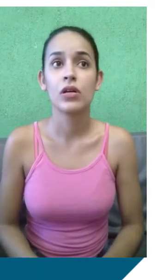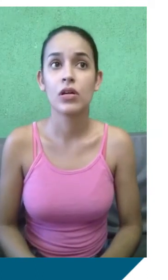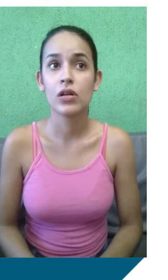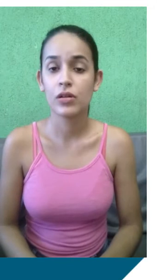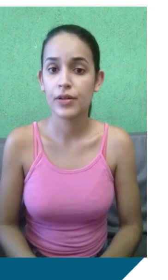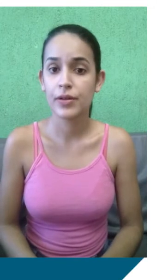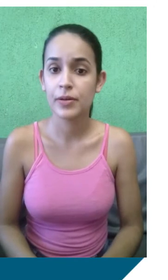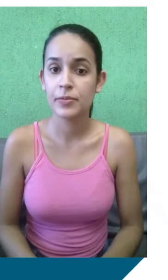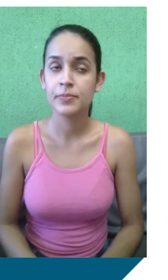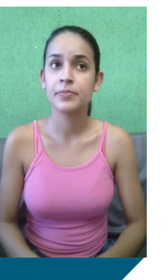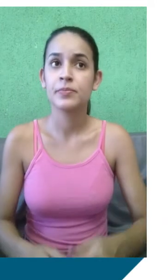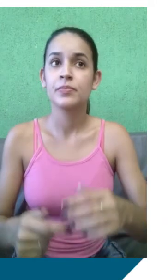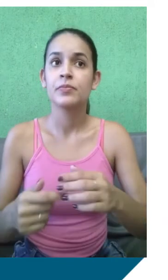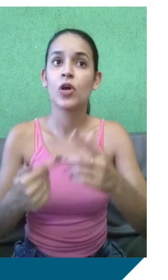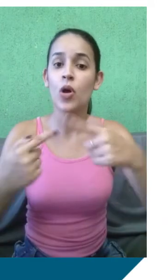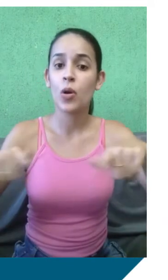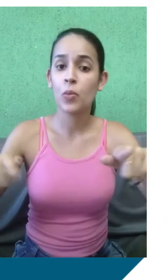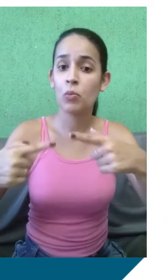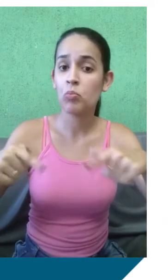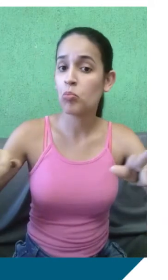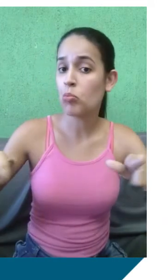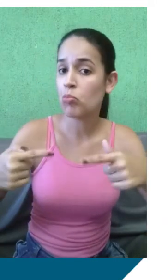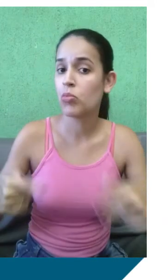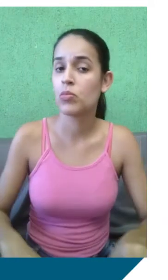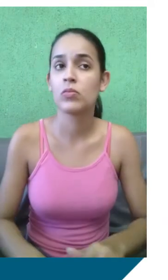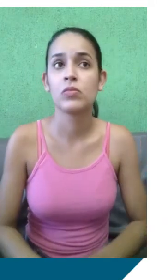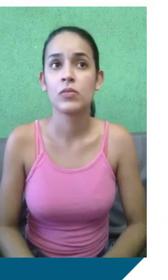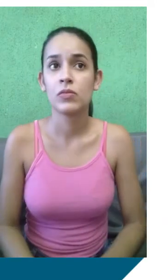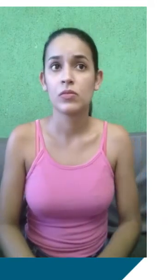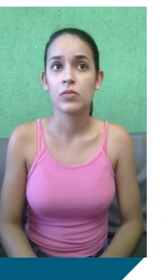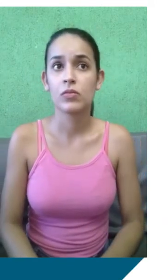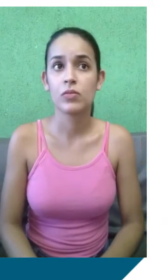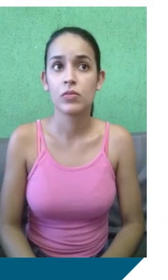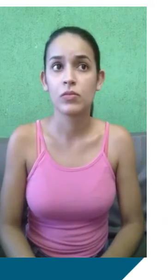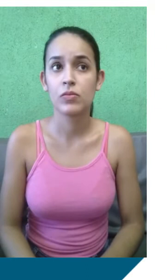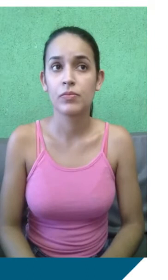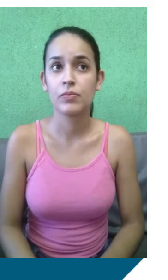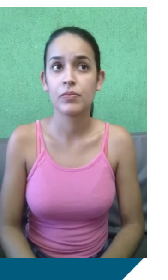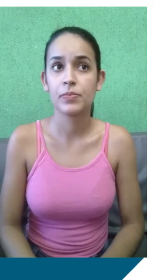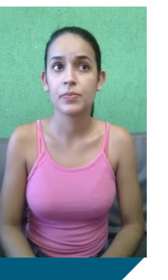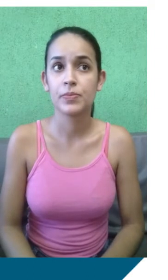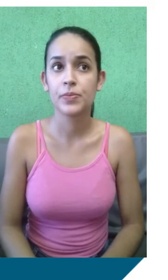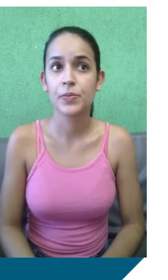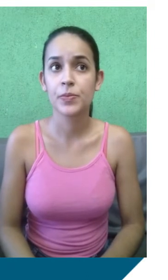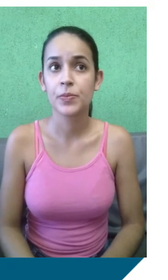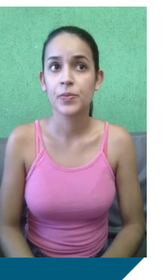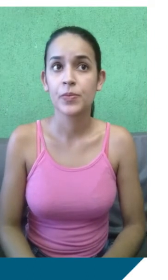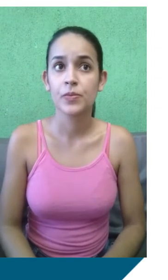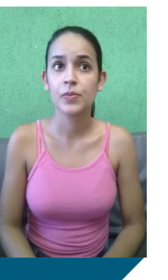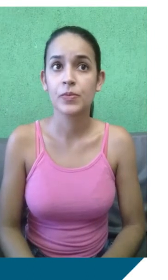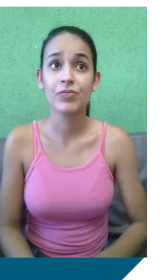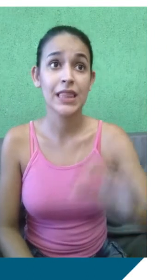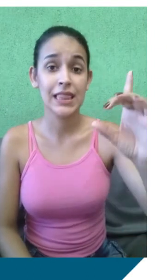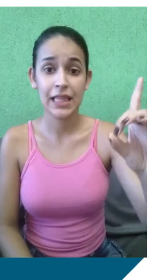intenção comunicativa. Além disso, a justificativa presente na alternativa não corresponde ao gênero resenha.